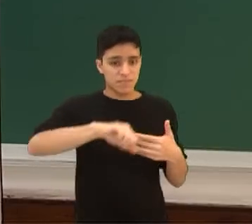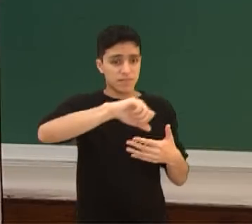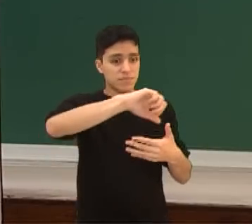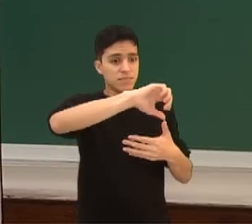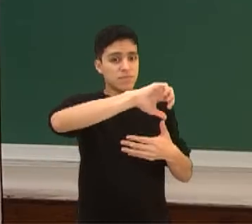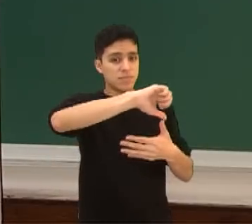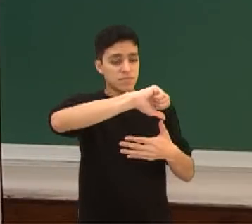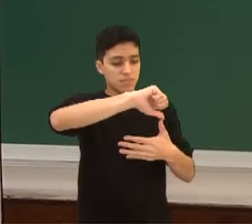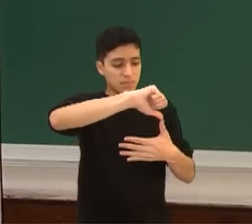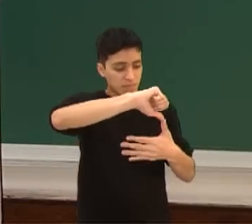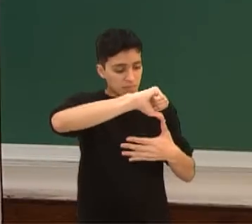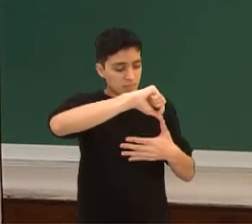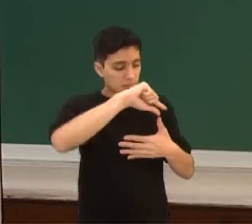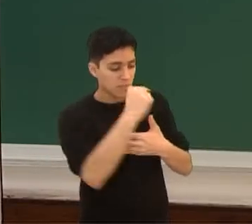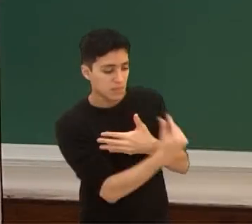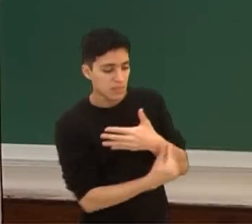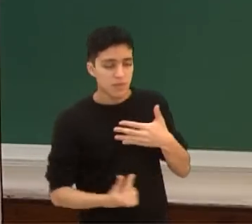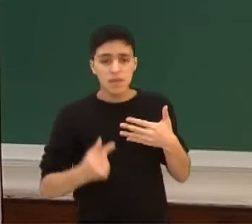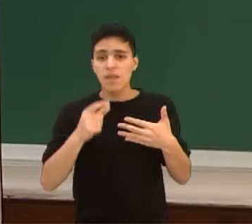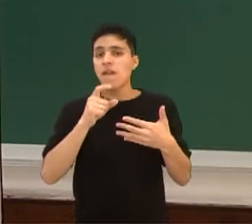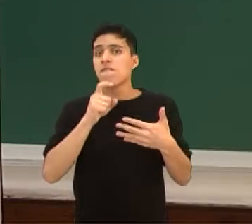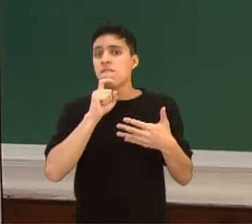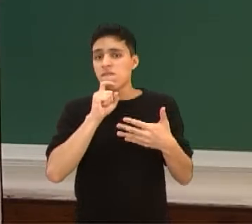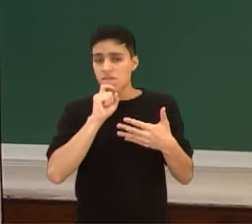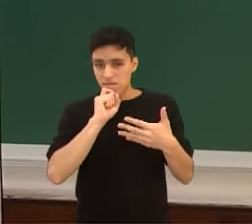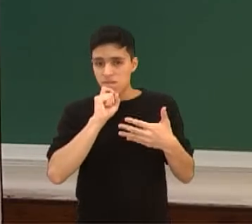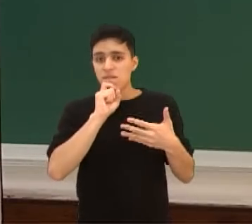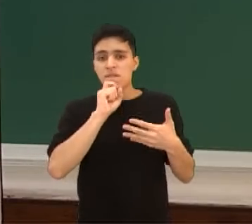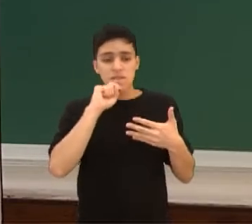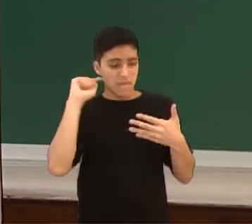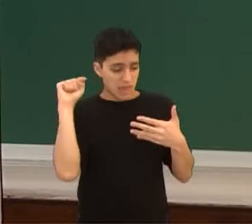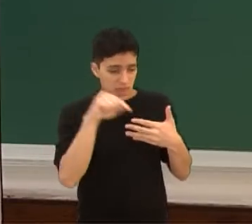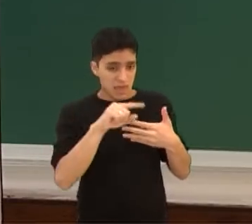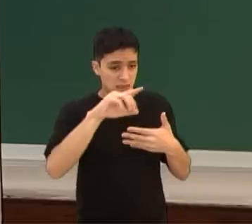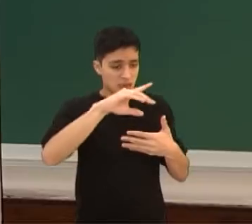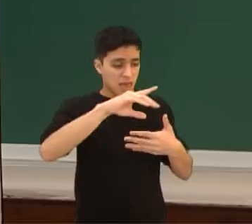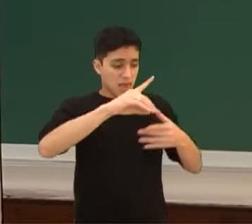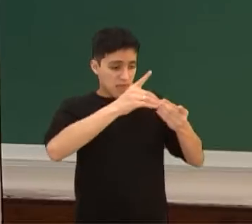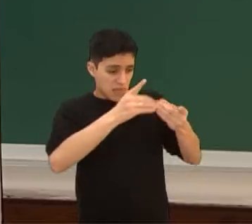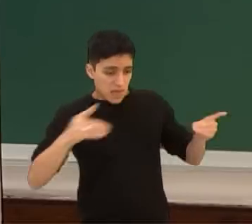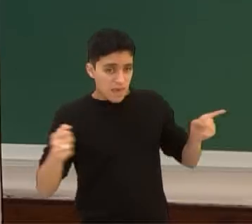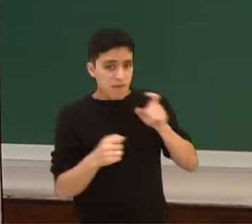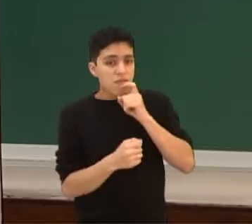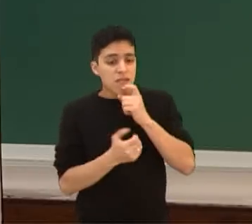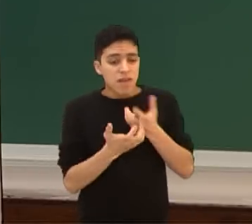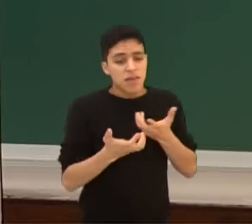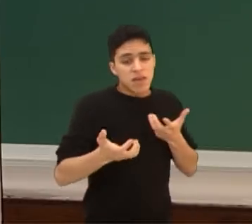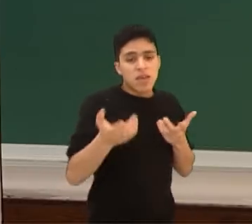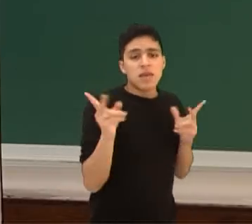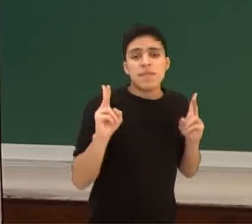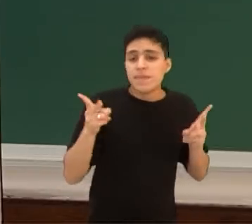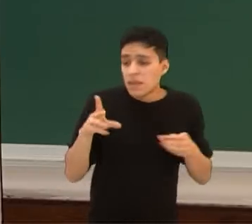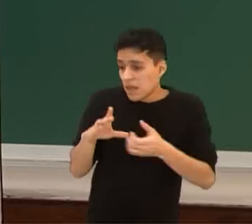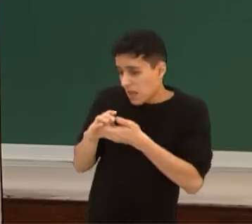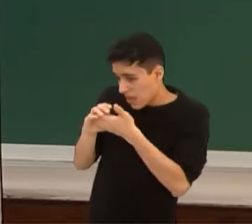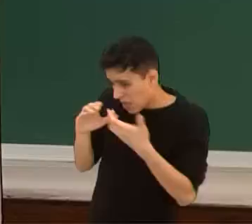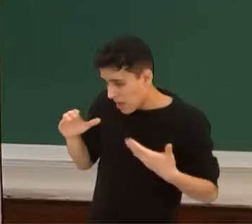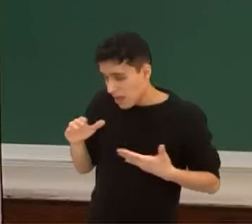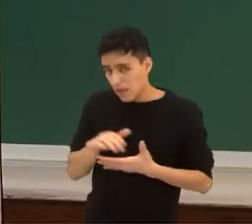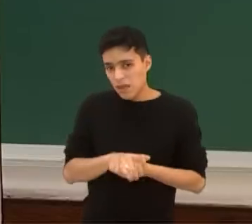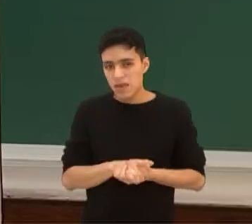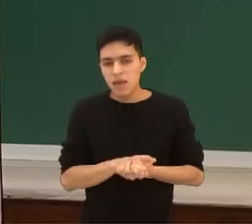é um deserto quente, ele é um deserto frio. E esse deserto frio, a vegetação possui as mesmas